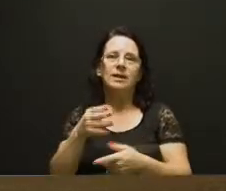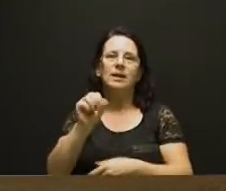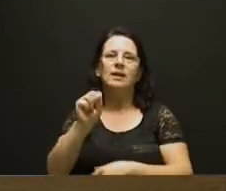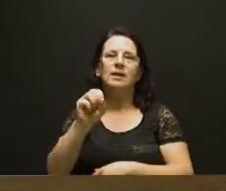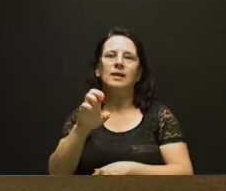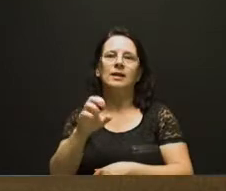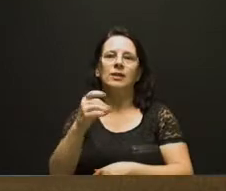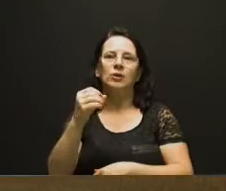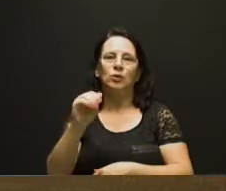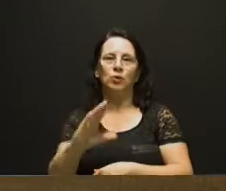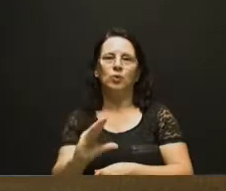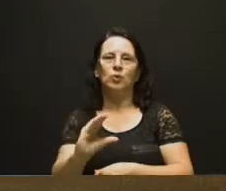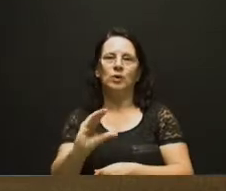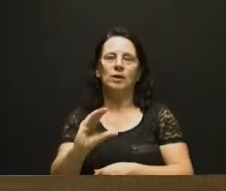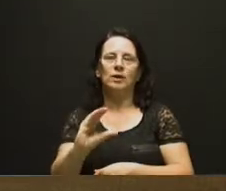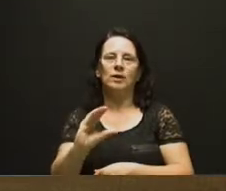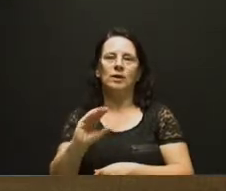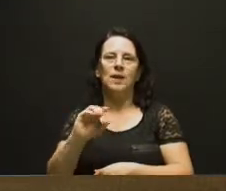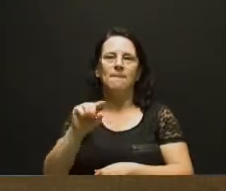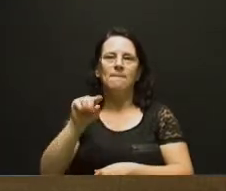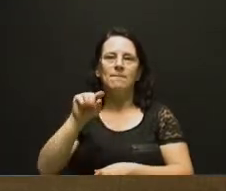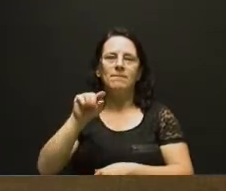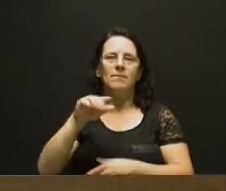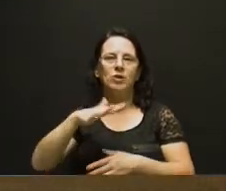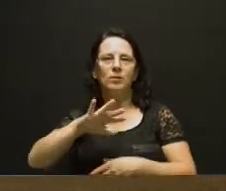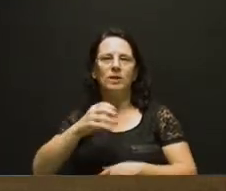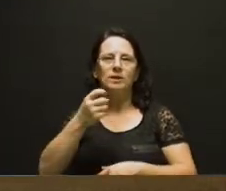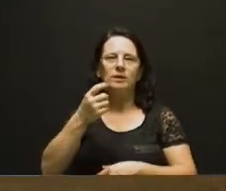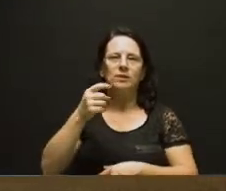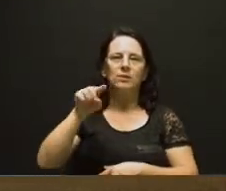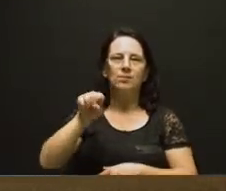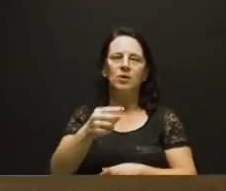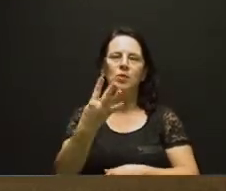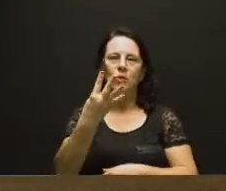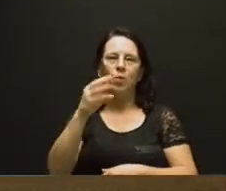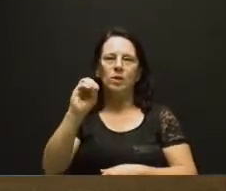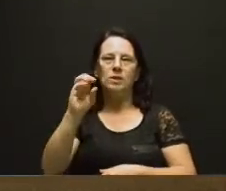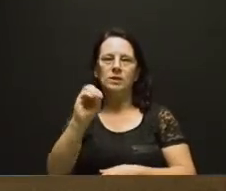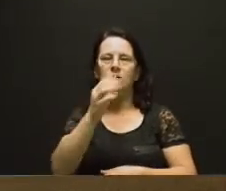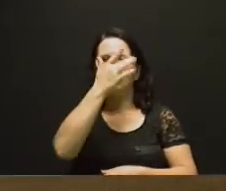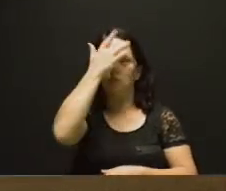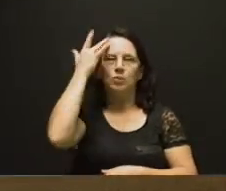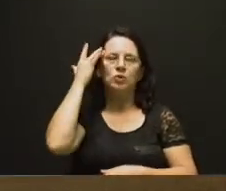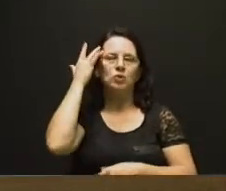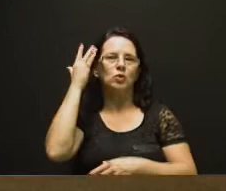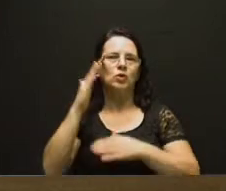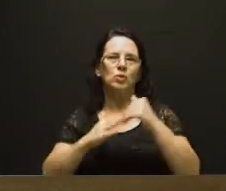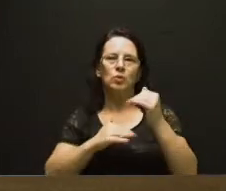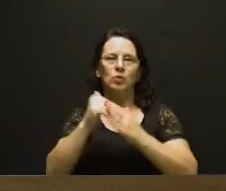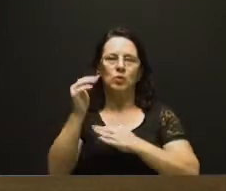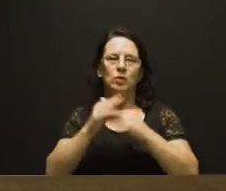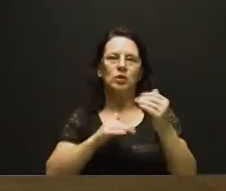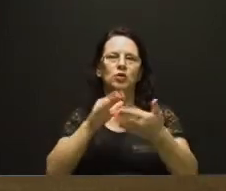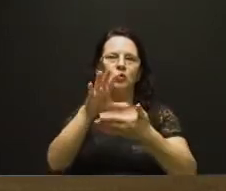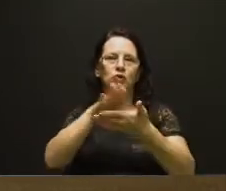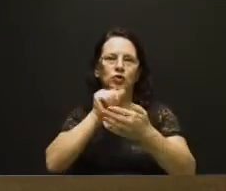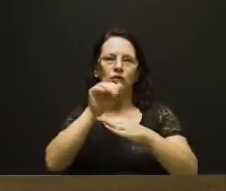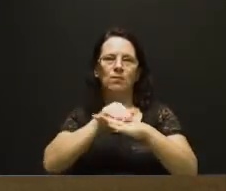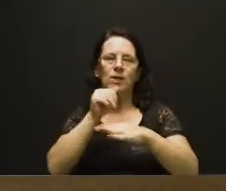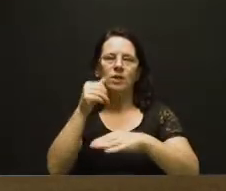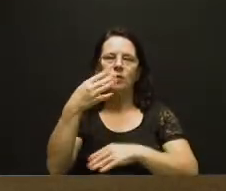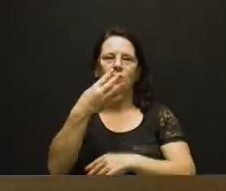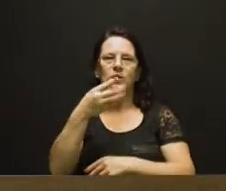cubatão tem aproximadamente torno de 1.400 servidores de carreira eu contratei 67 professores